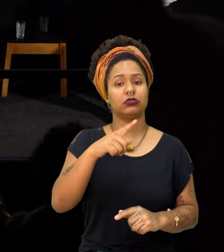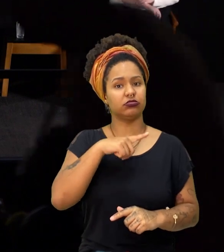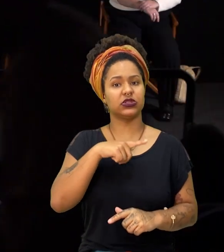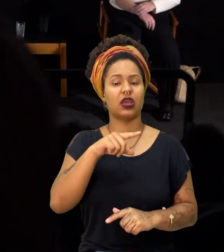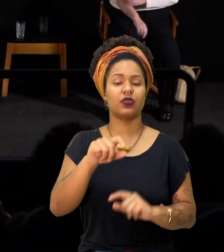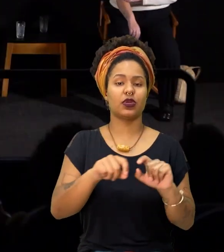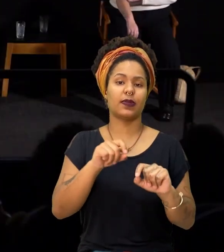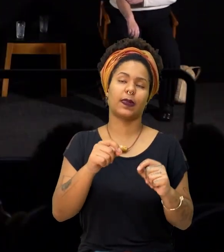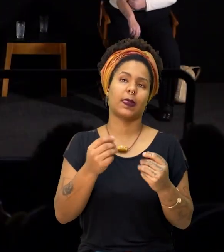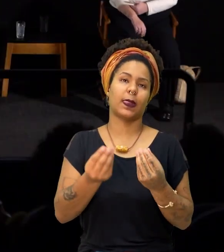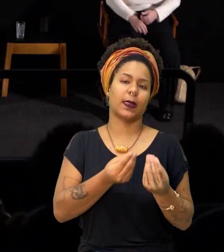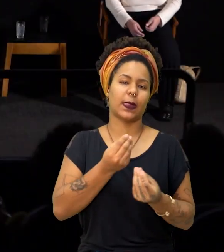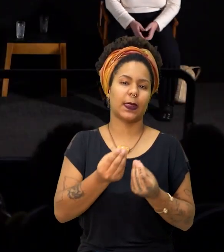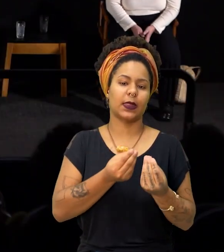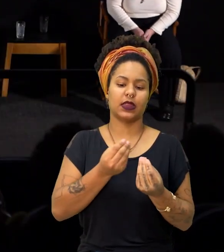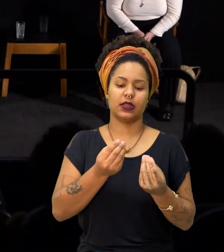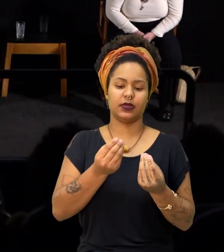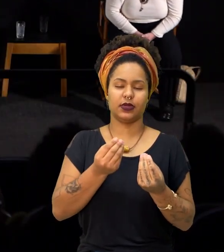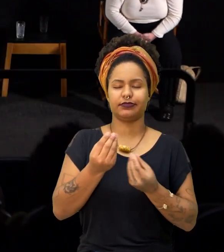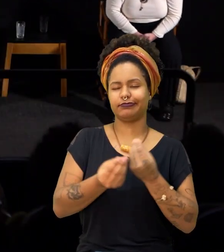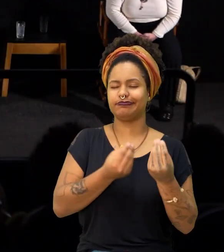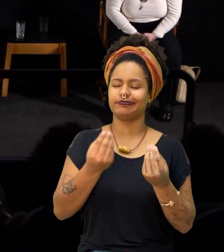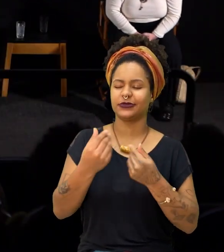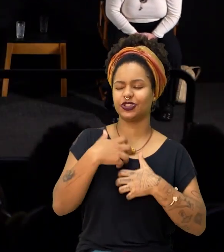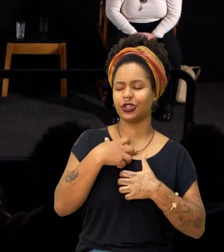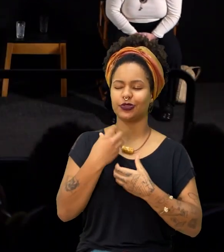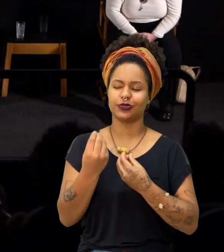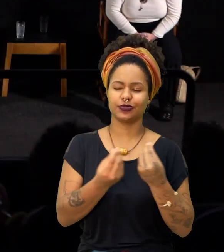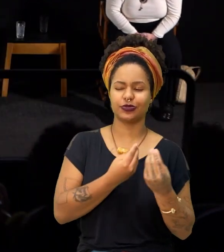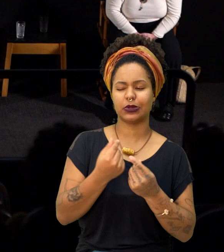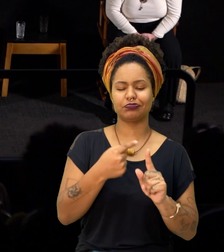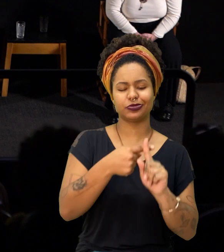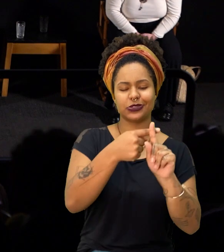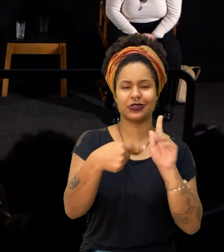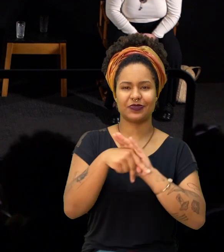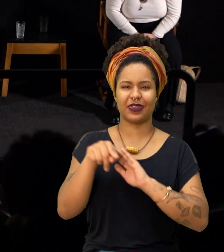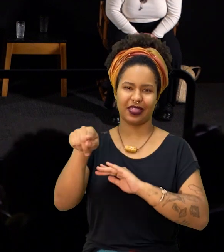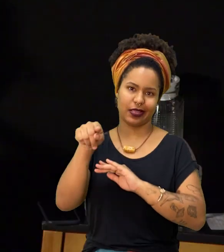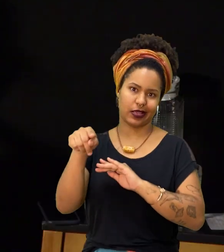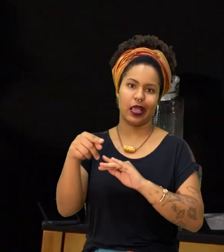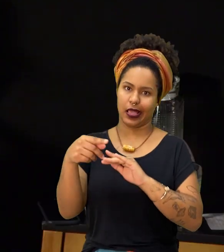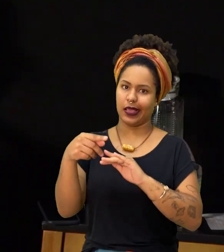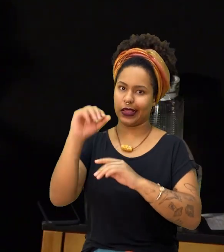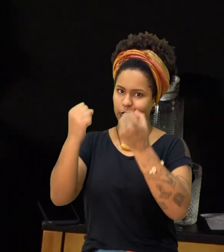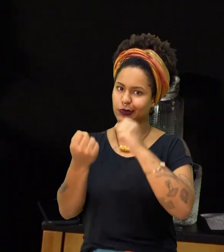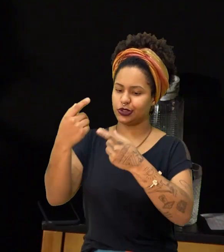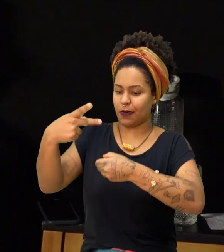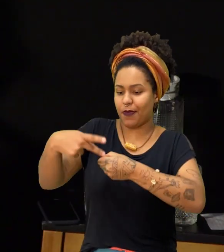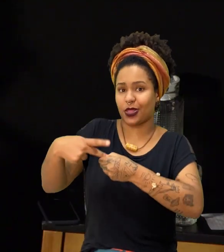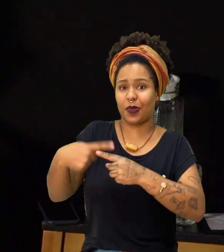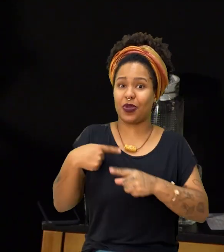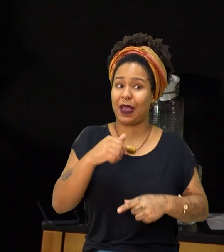uma certa leniência, digamos assim, com a própria indústria do petróleo, porque tem muito mais danos do que foi